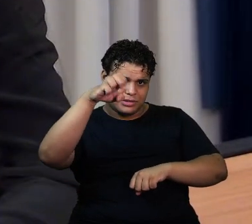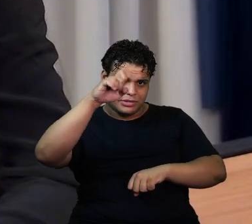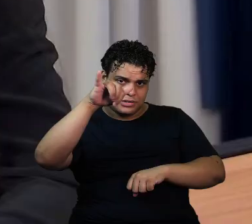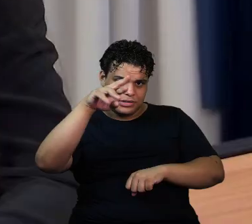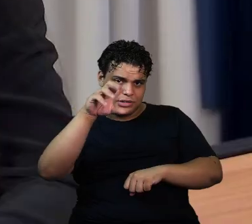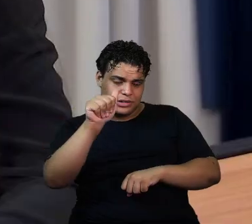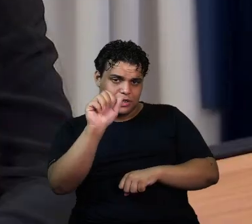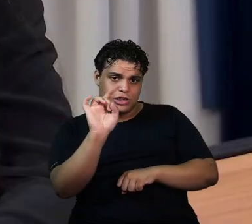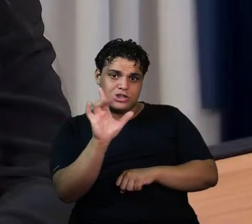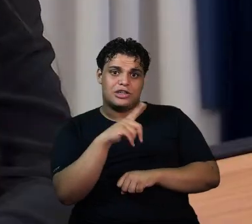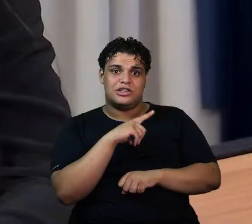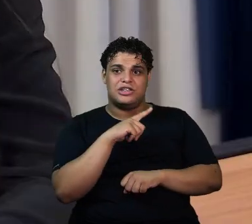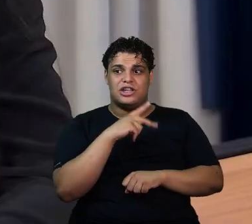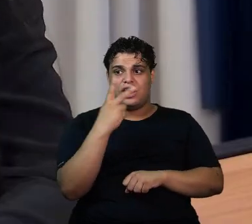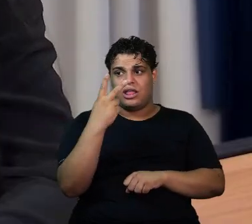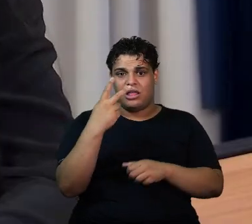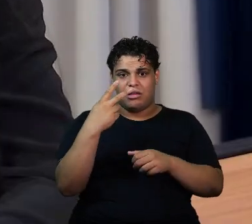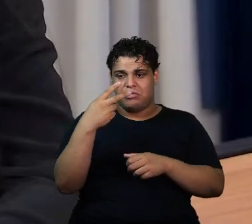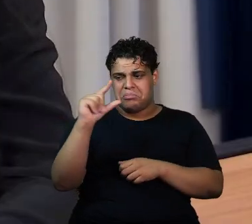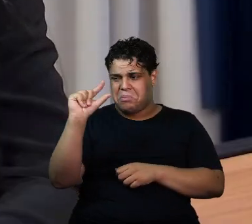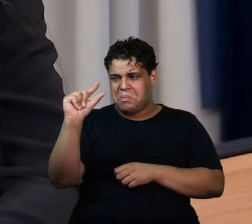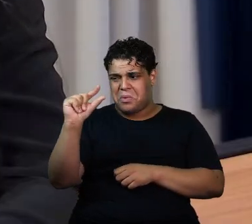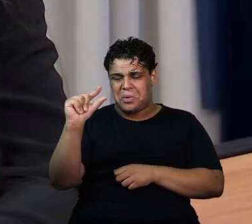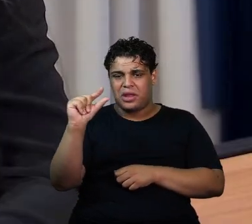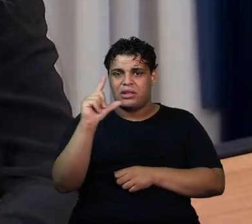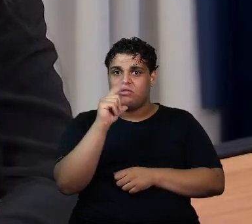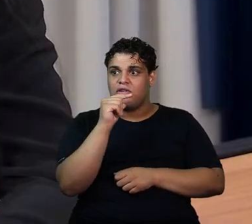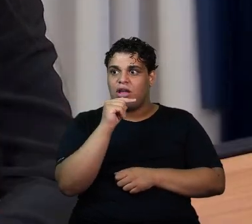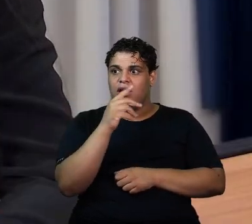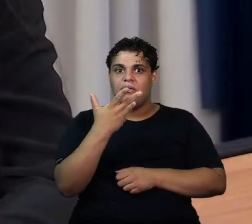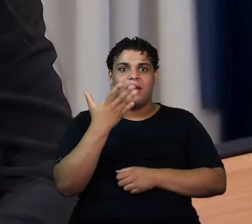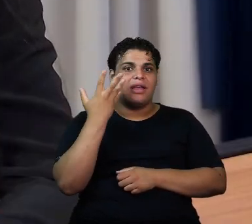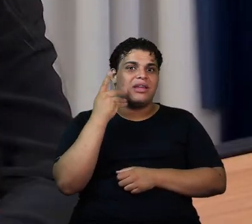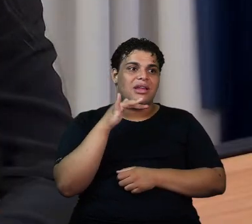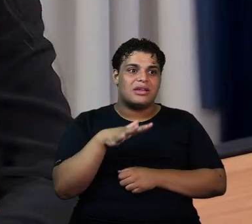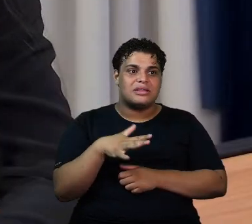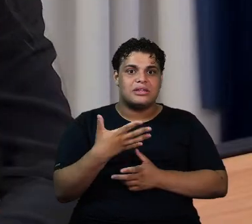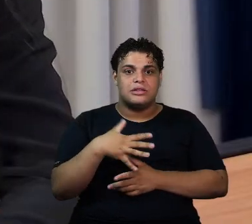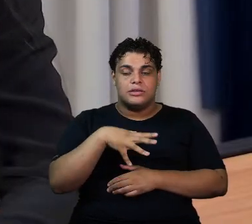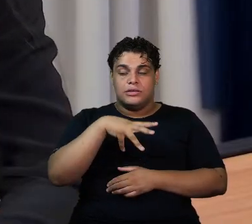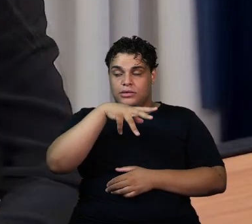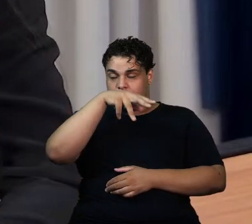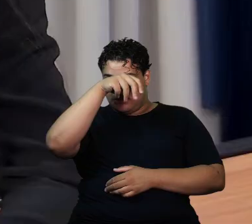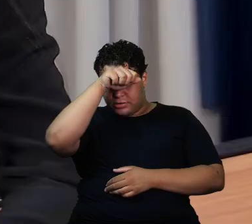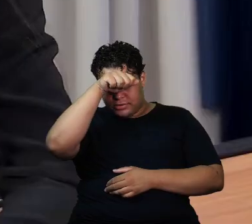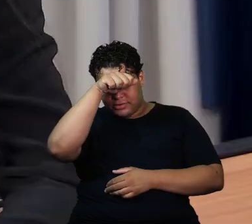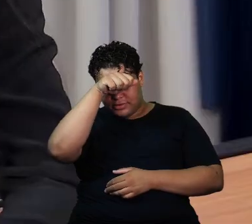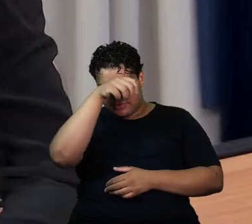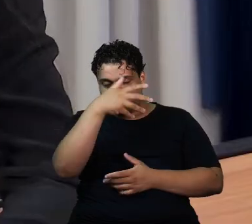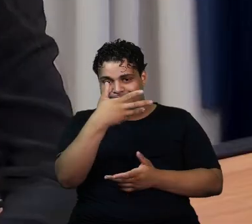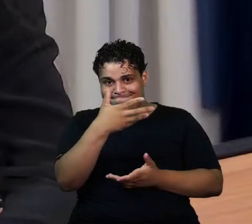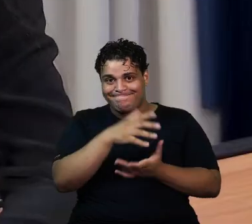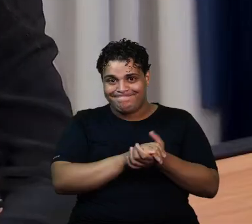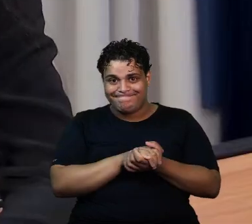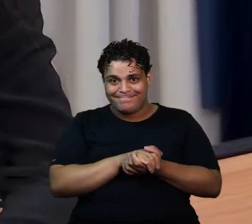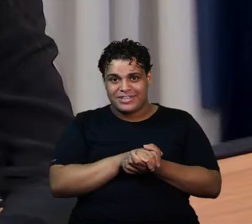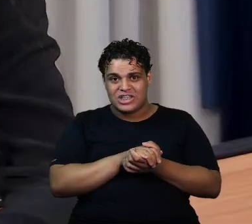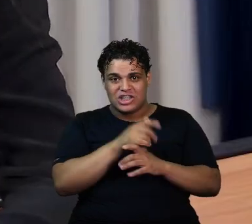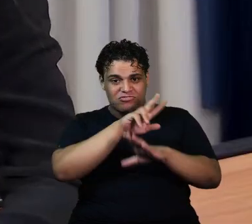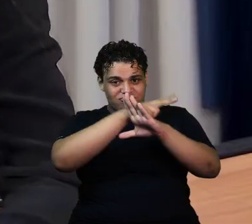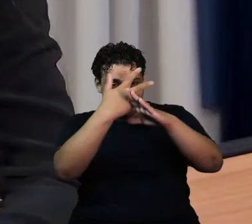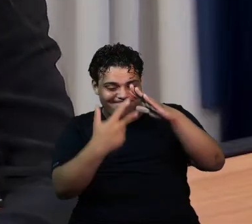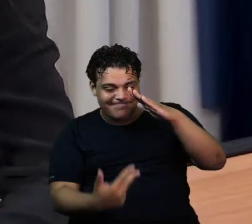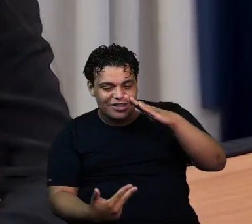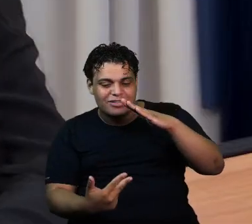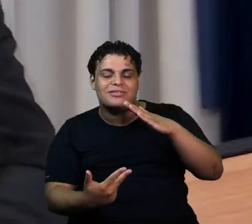de água, alguma coisa assim. Eu fiquei horrorizada com aquilo. Então, é isso que nós estamos falando. Falar principalmente para os pais e